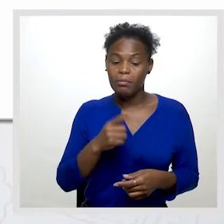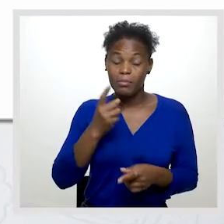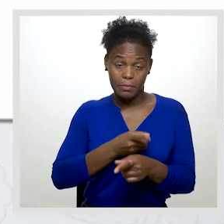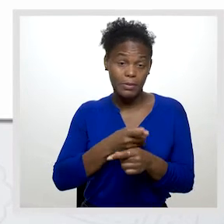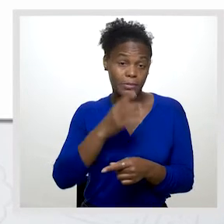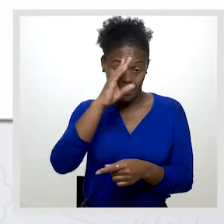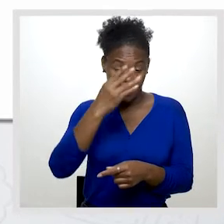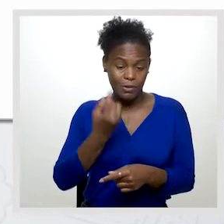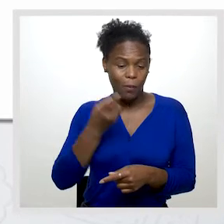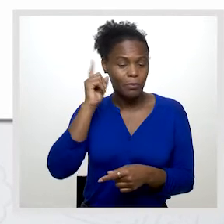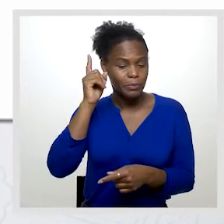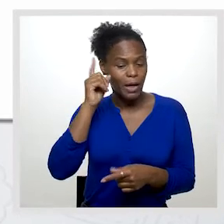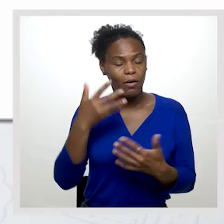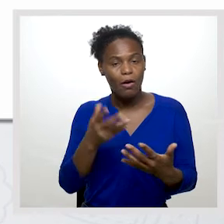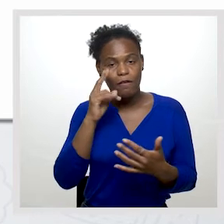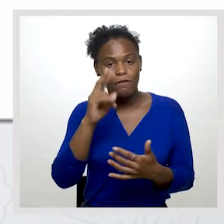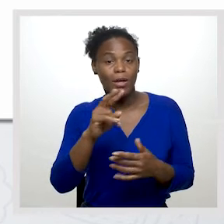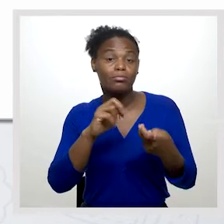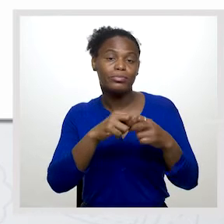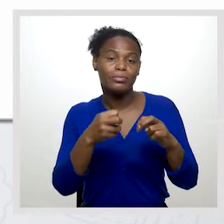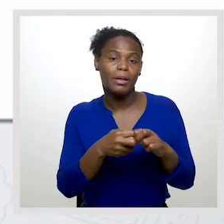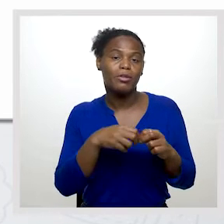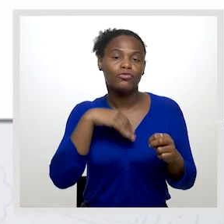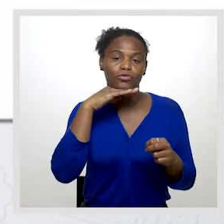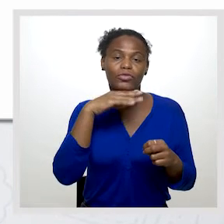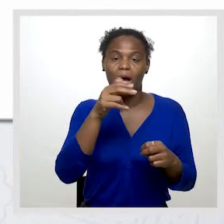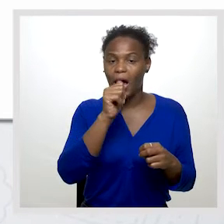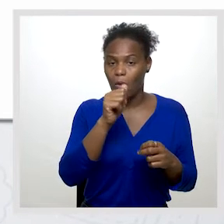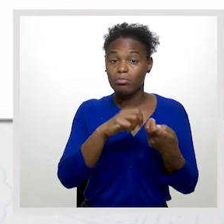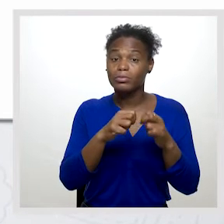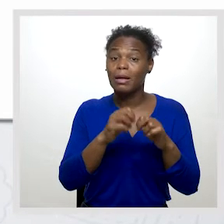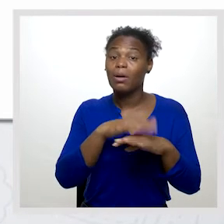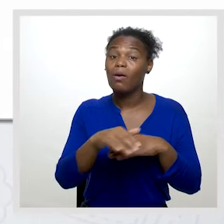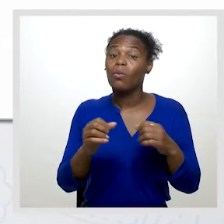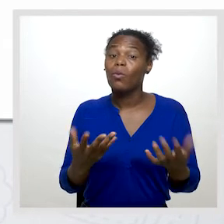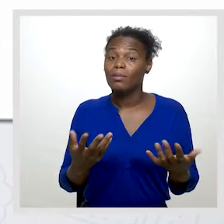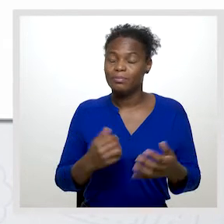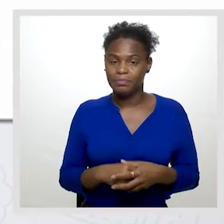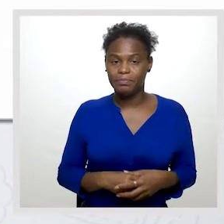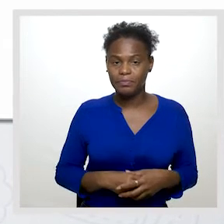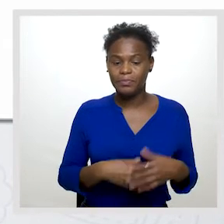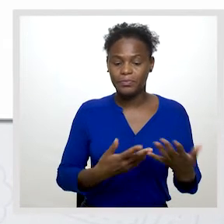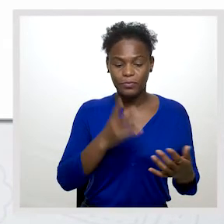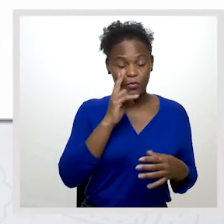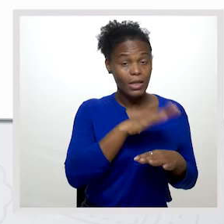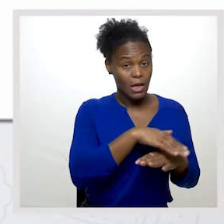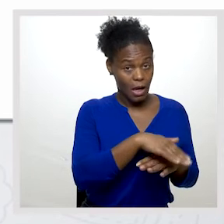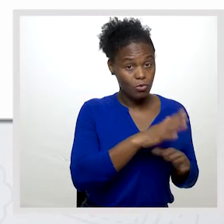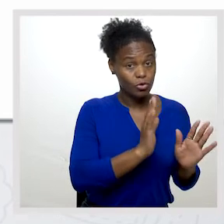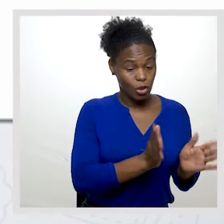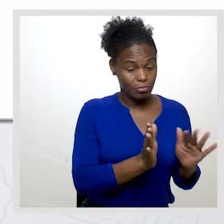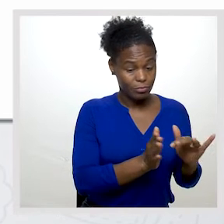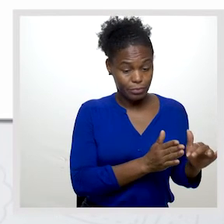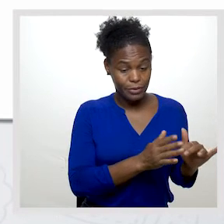úteis. Agora vamos ver as consequências da poluição da água. Claro, já vimos as causas